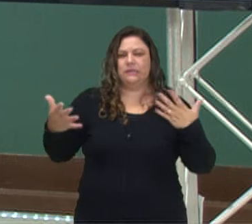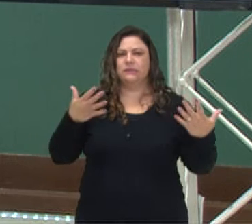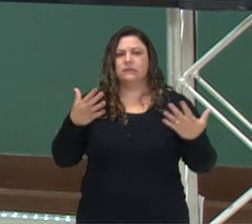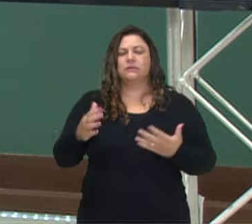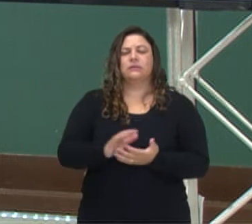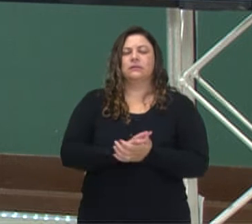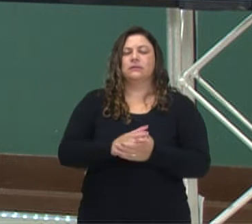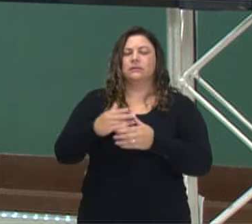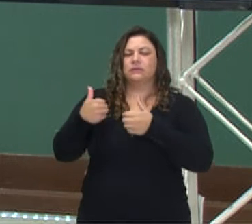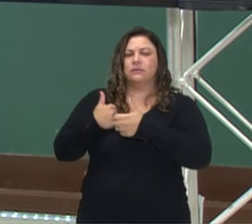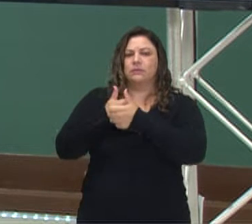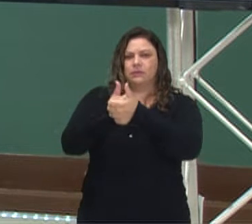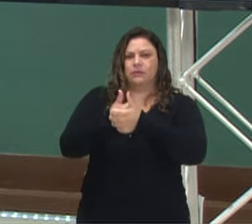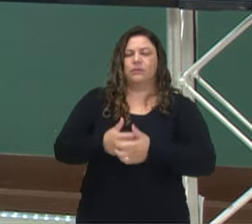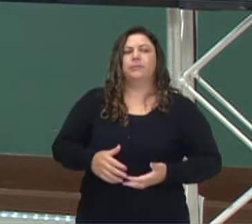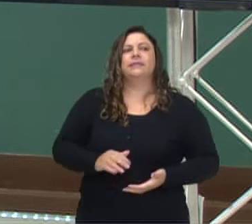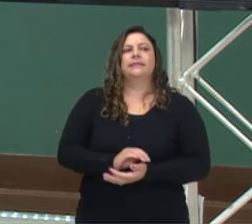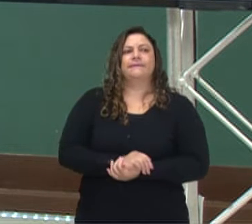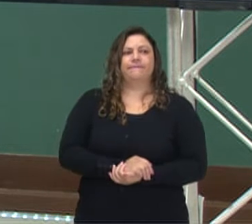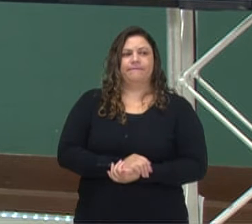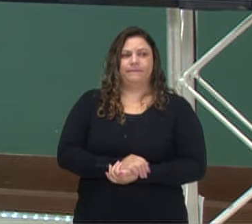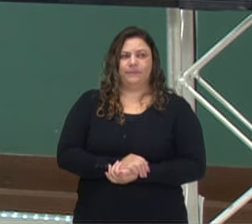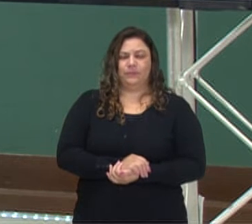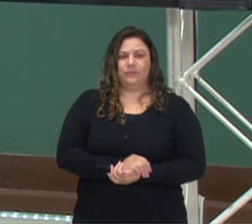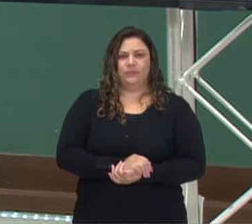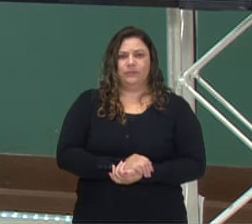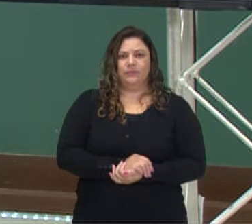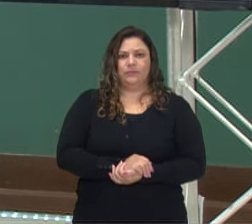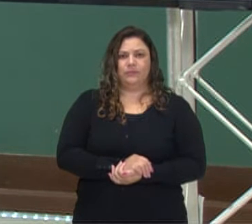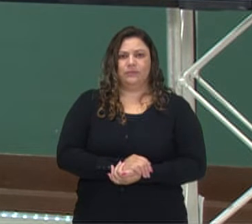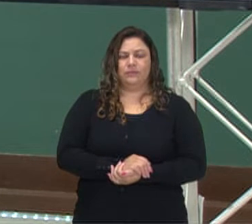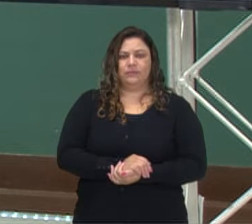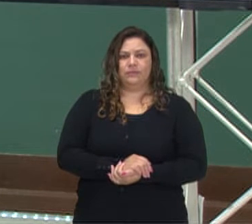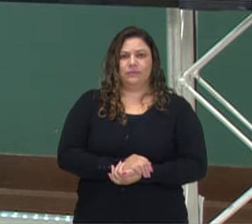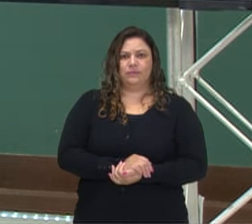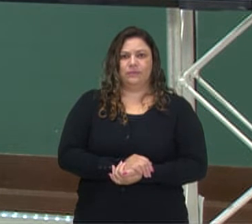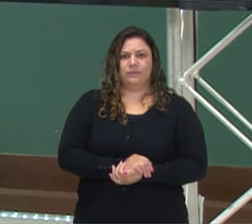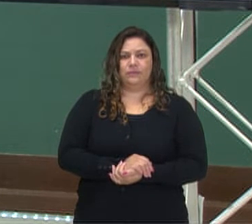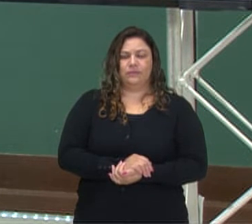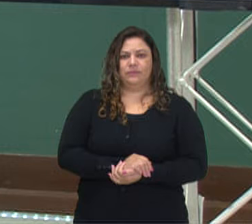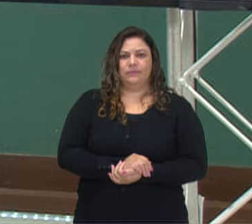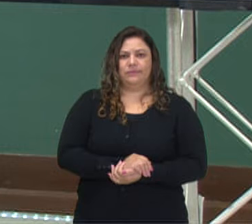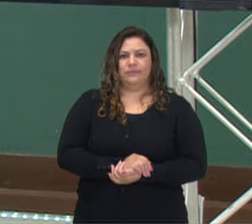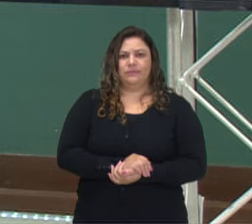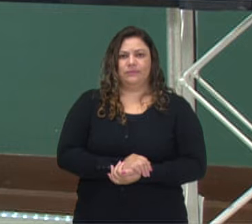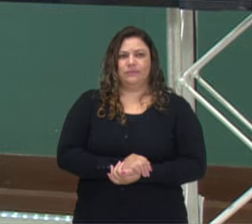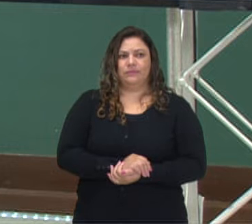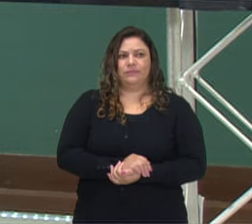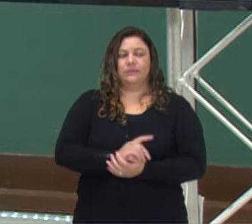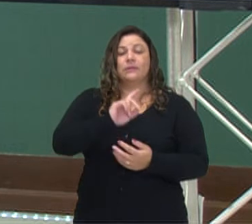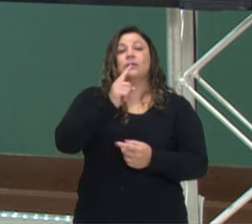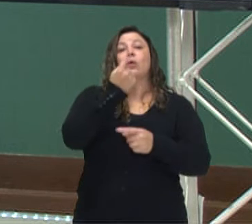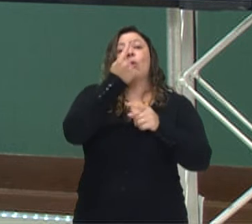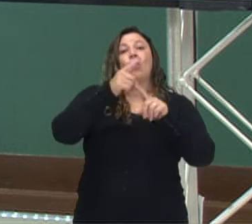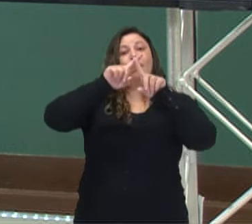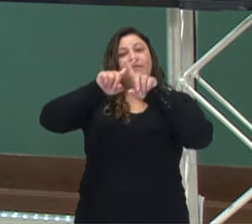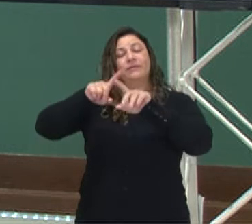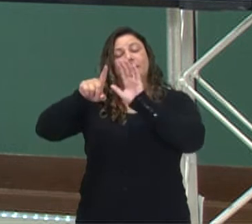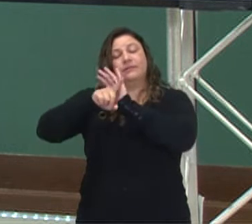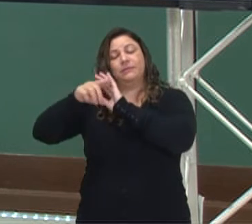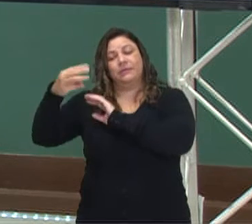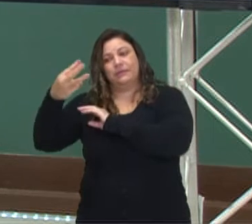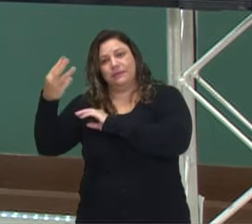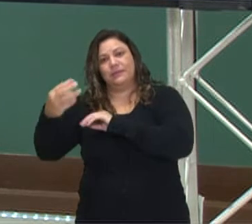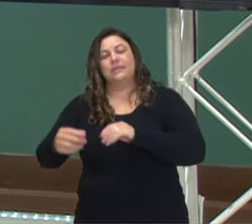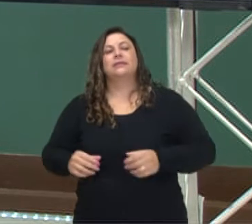perder. Vou simplificar o 2 com o 2, vai ficar um aqui e um aqui. 1 vezes menos 3 é menos